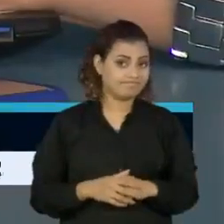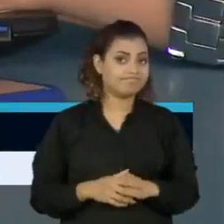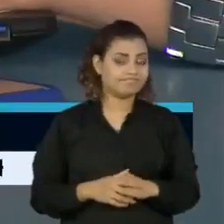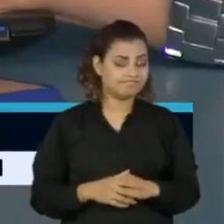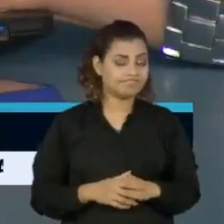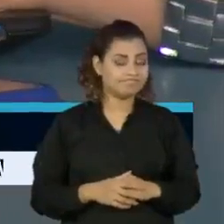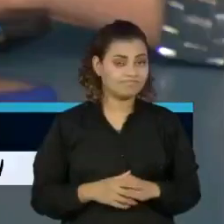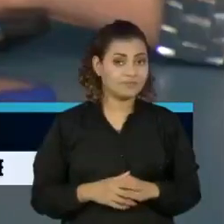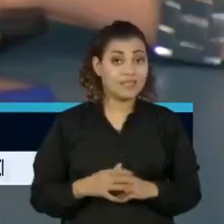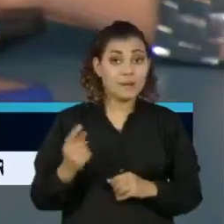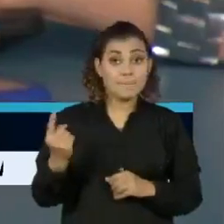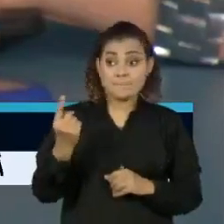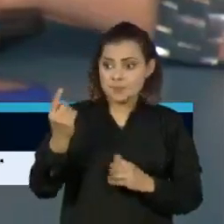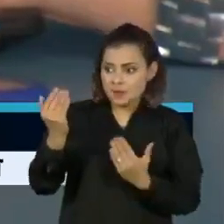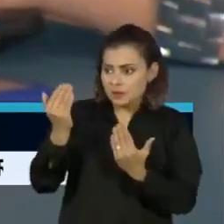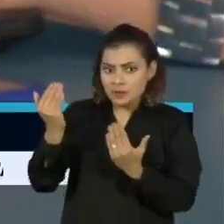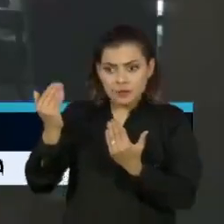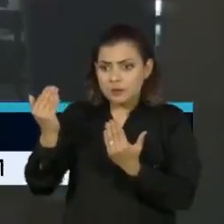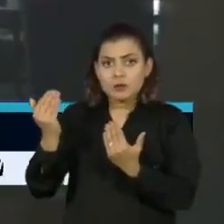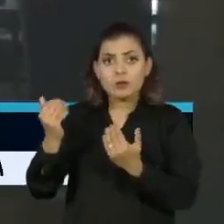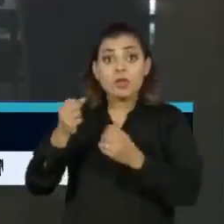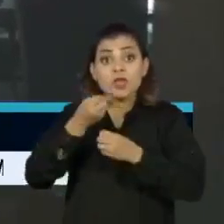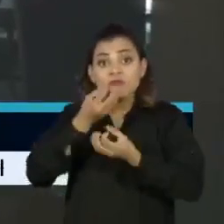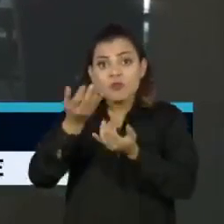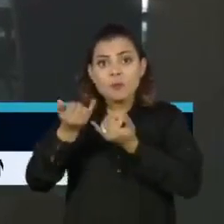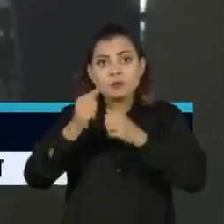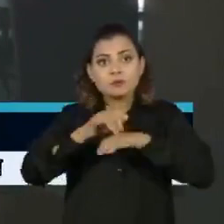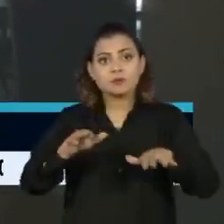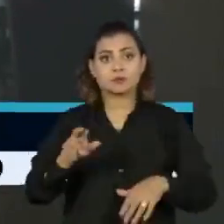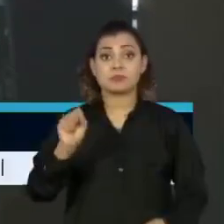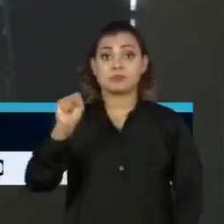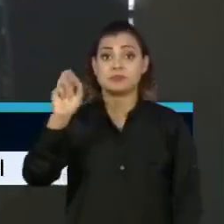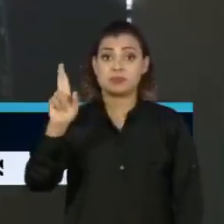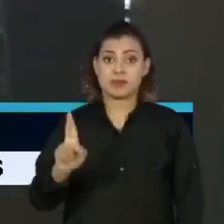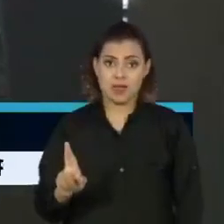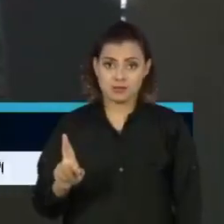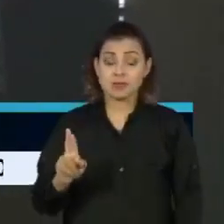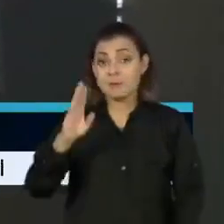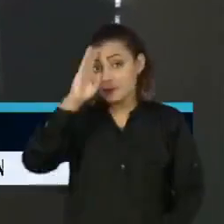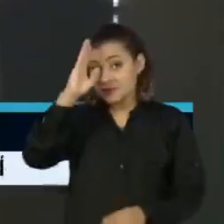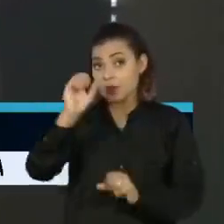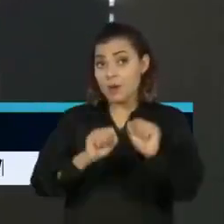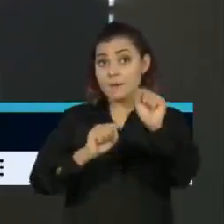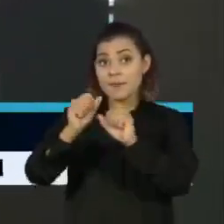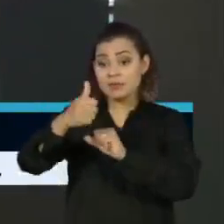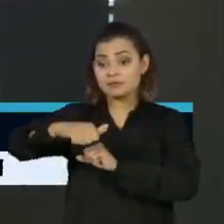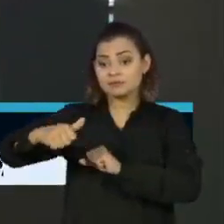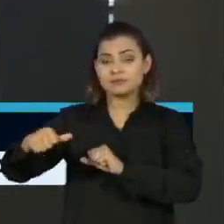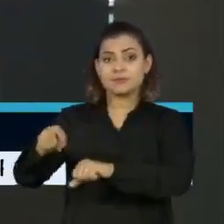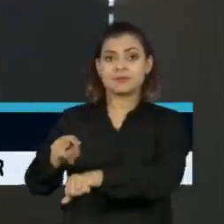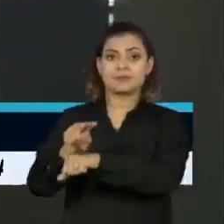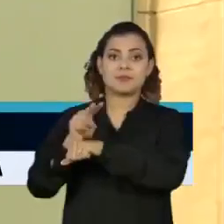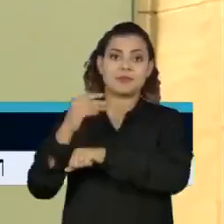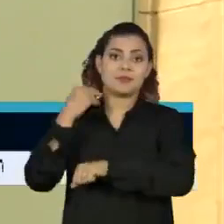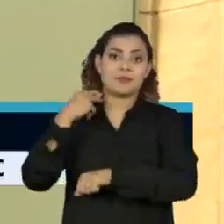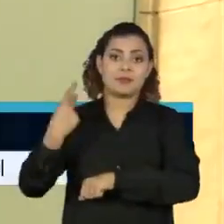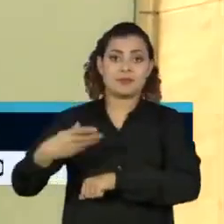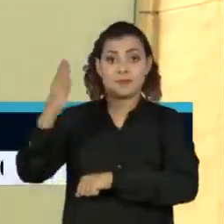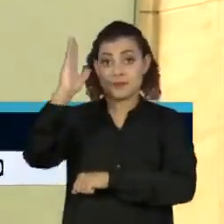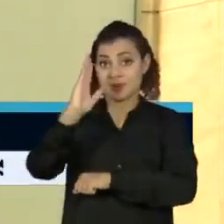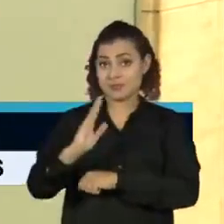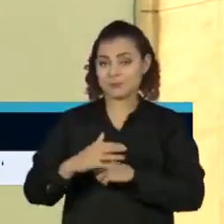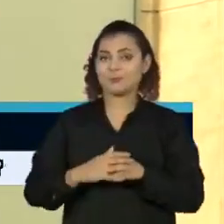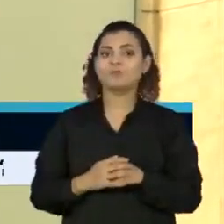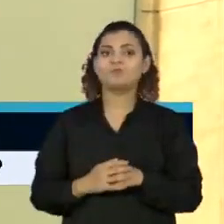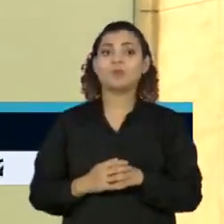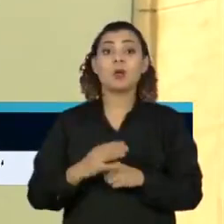A primeira suspeita é que os dados tenham vazado da Serasa, uma das principais empresas de análise de crédito do país. O PROCON